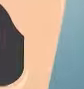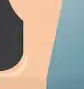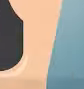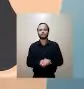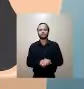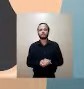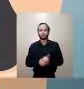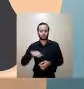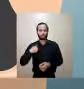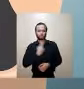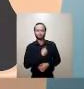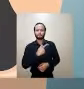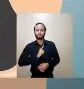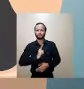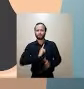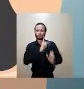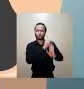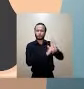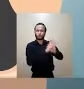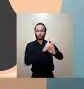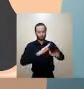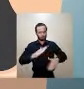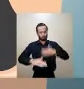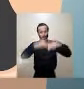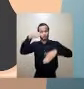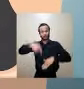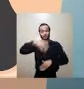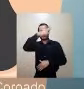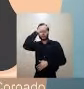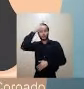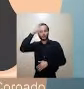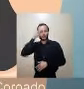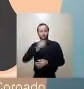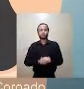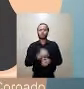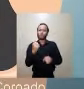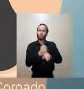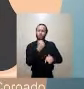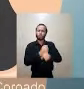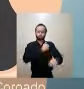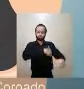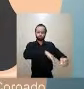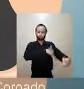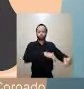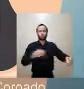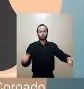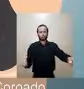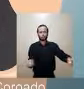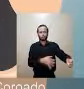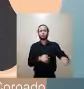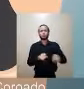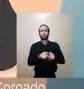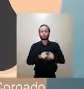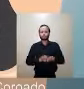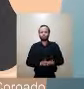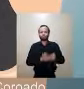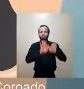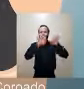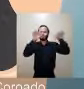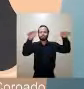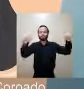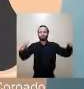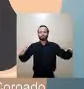Nós temos um grande projeto de modernização de Manaus. São obras como a Nova Maceió, o Viaduto da